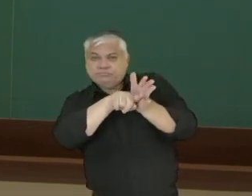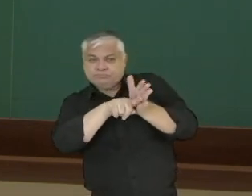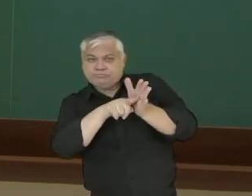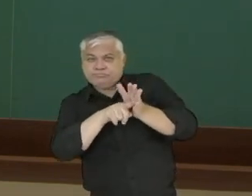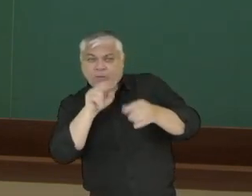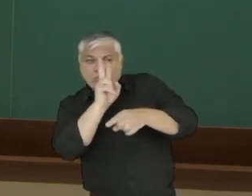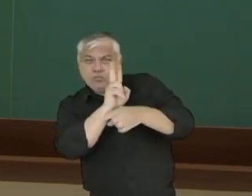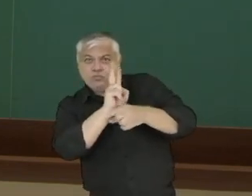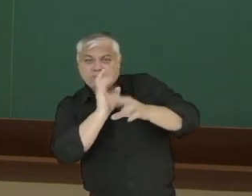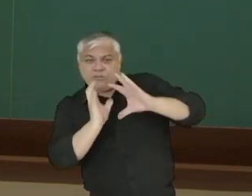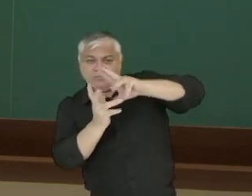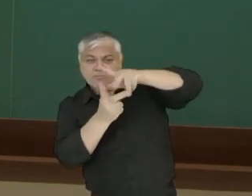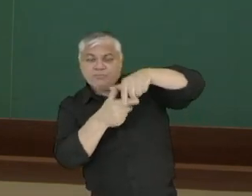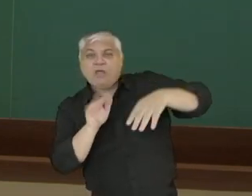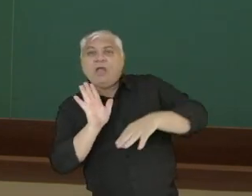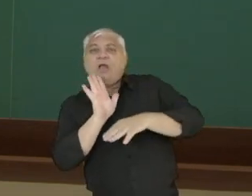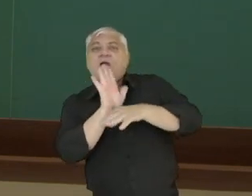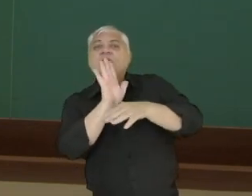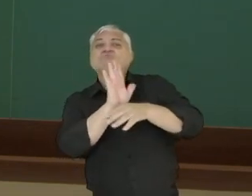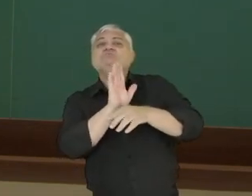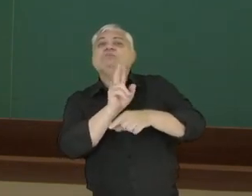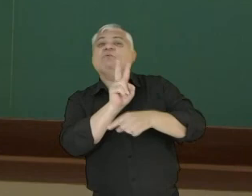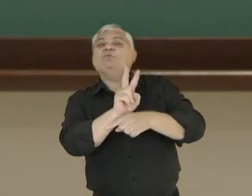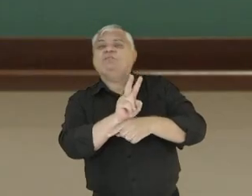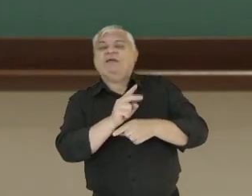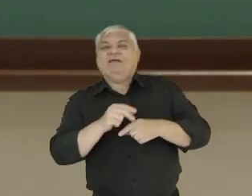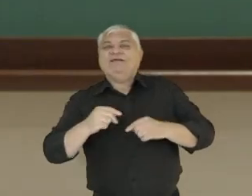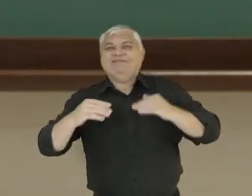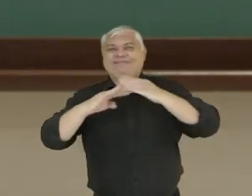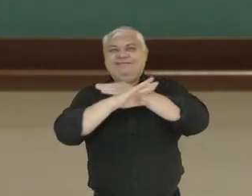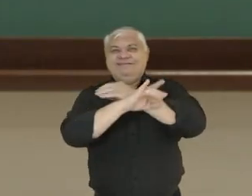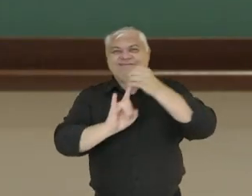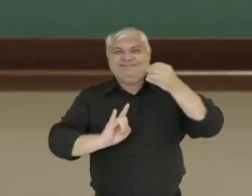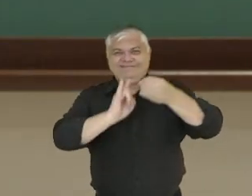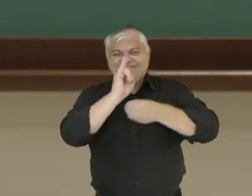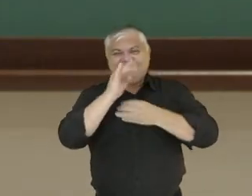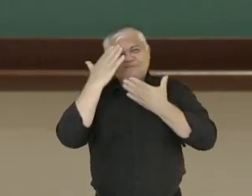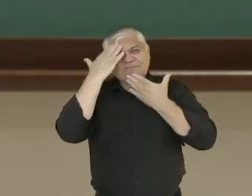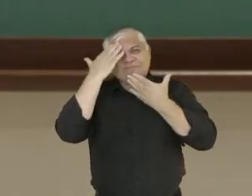pode auxiliar no monitoramento urbano. Quero muito